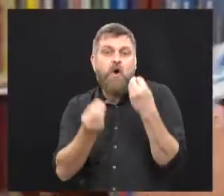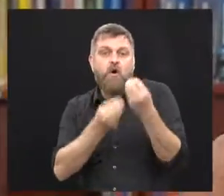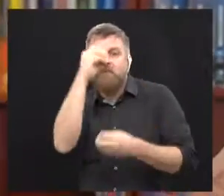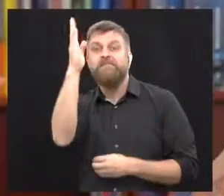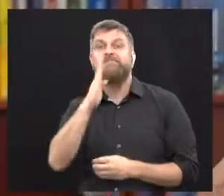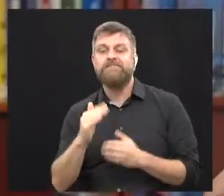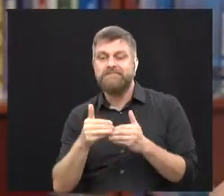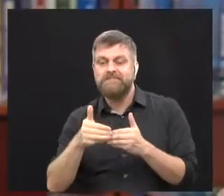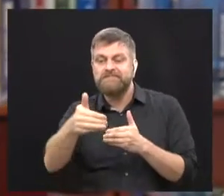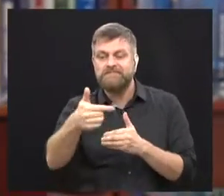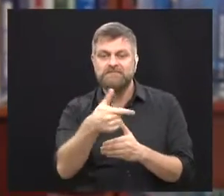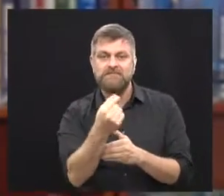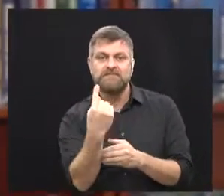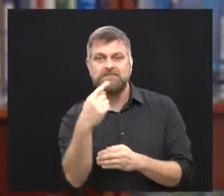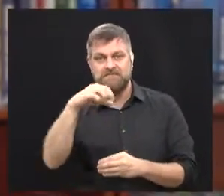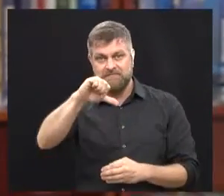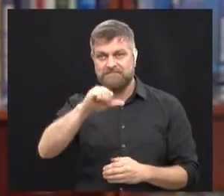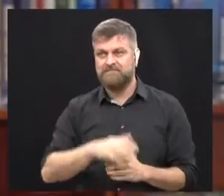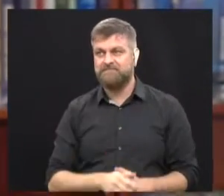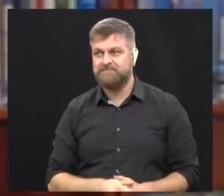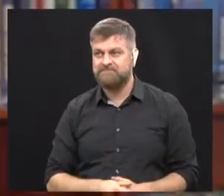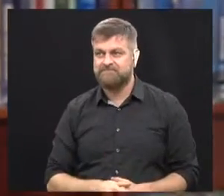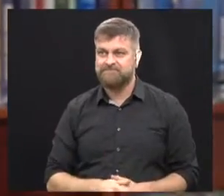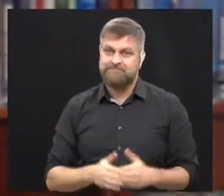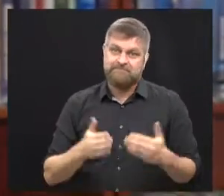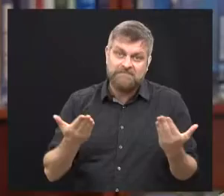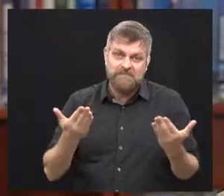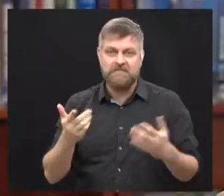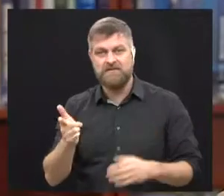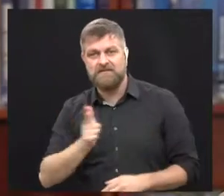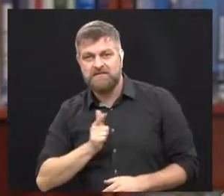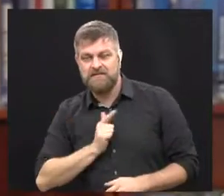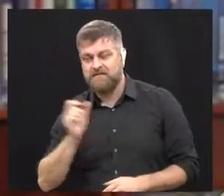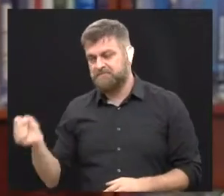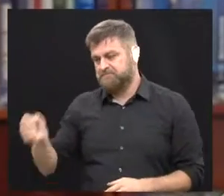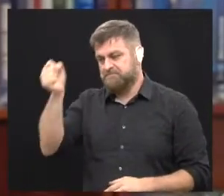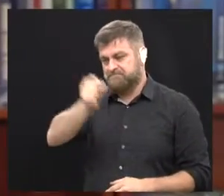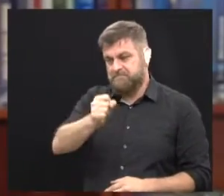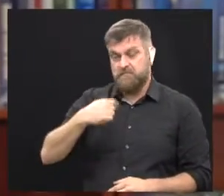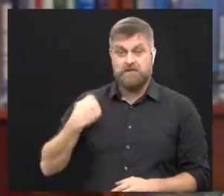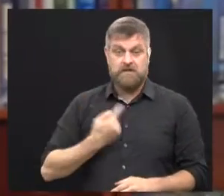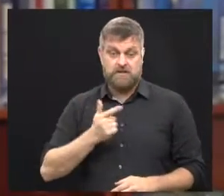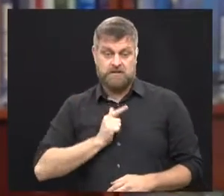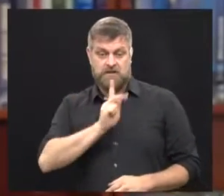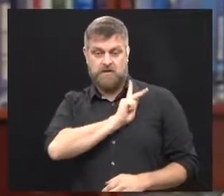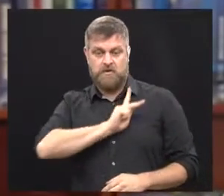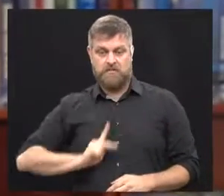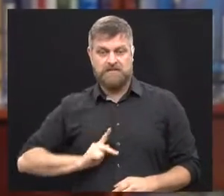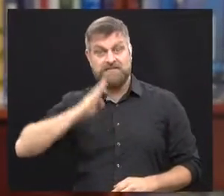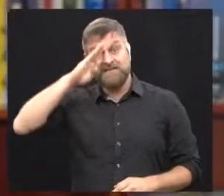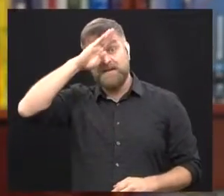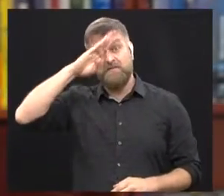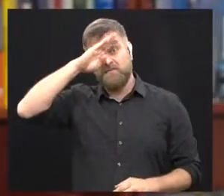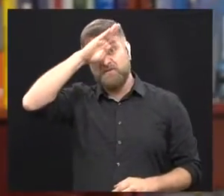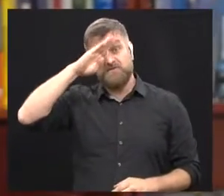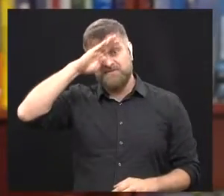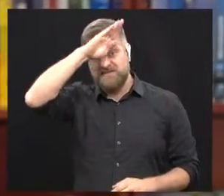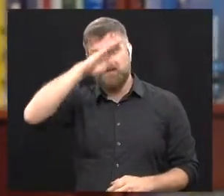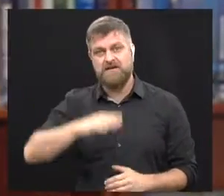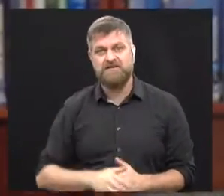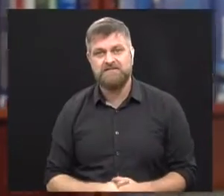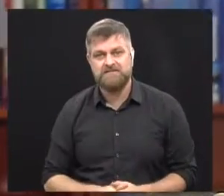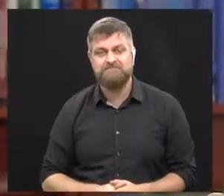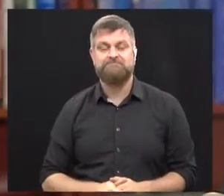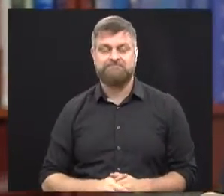2019? Muito bem, bom, independentemente de quem fosse, agora nós temos aí o presidente Bolsonaro, né, Jair